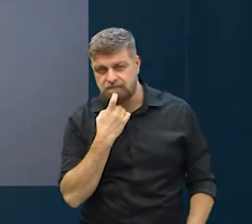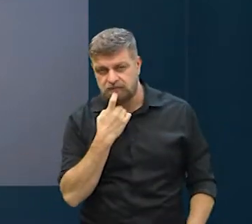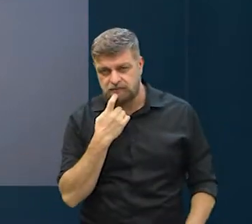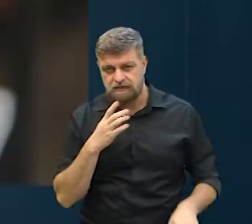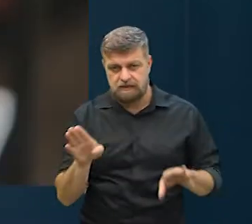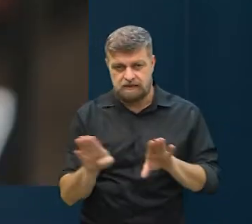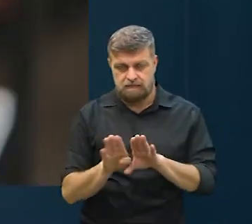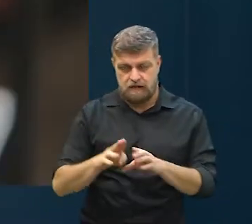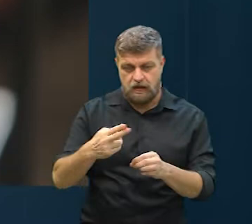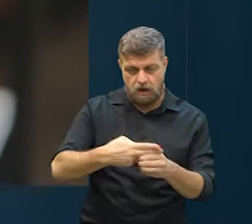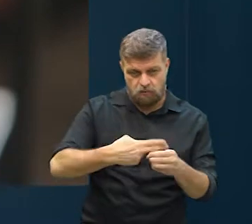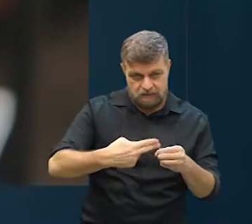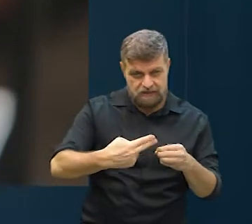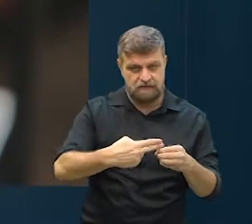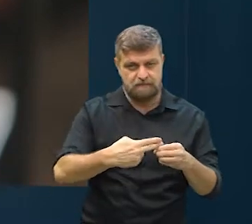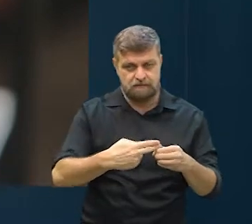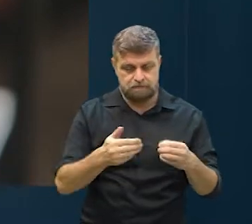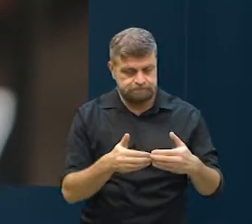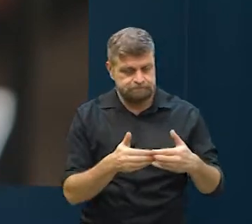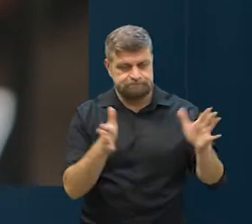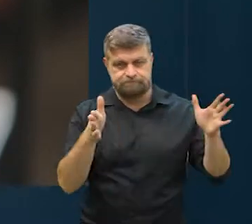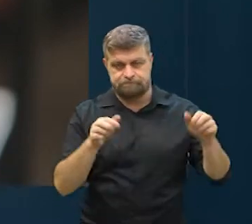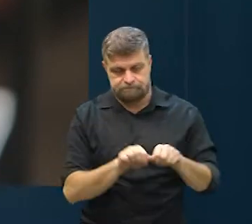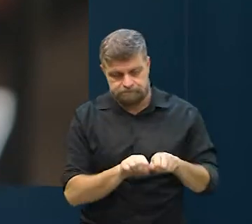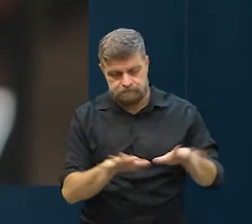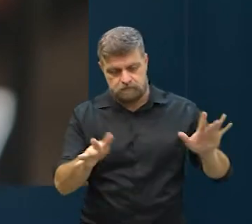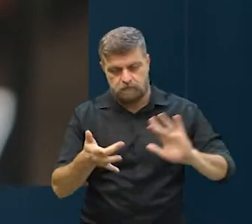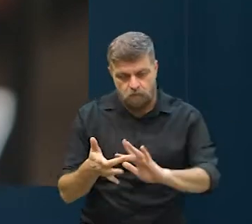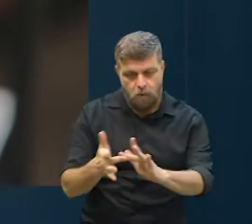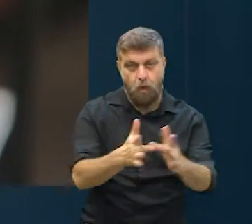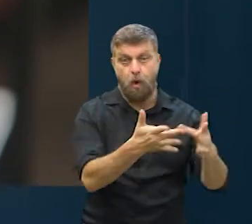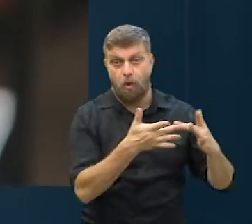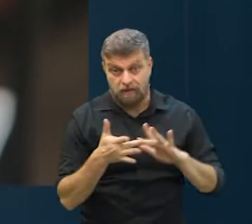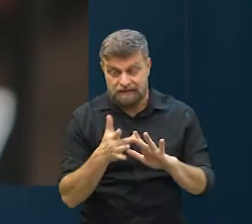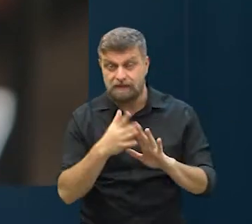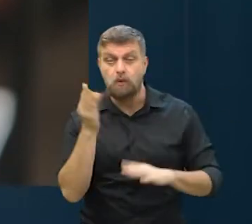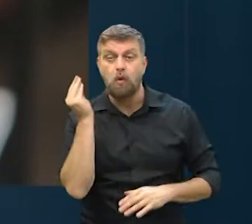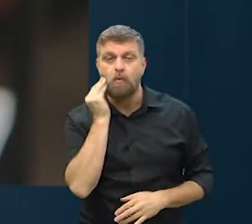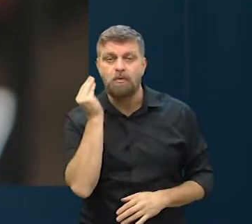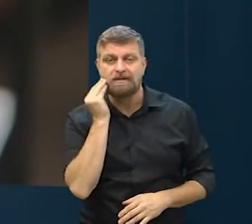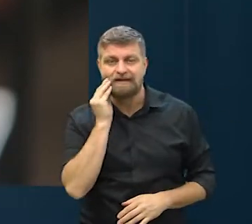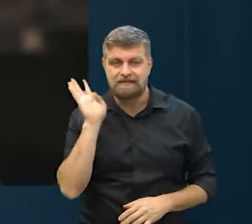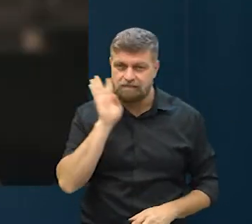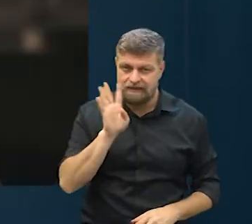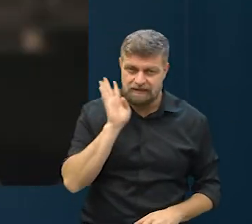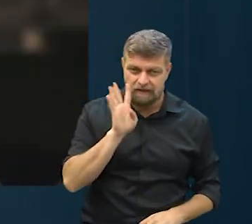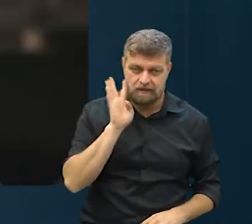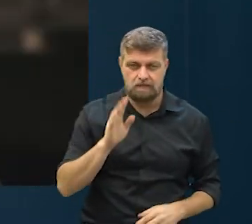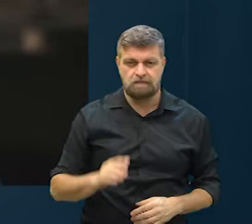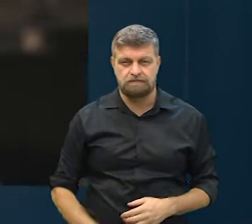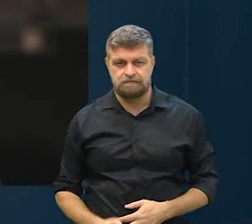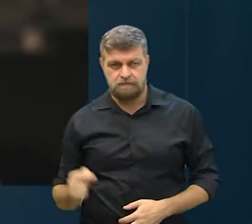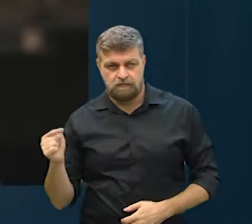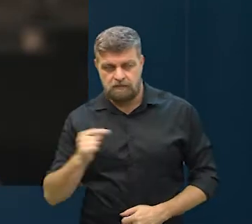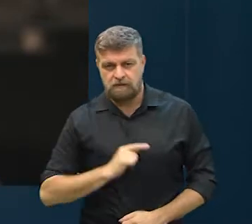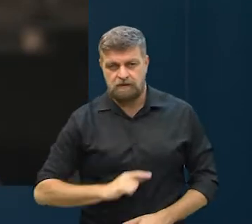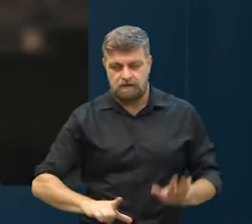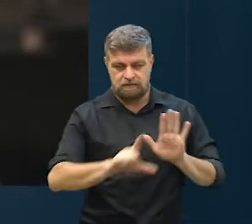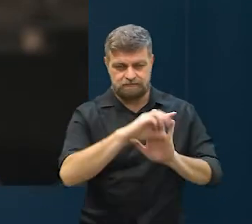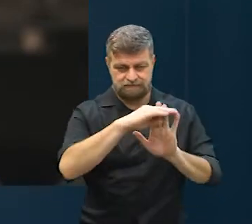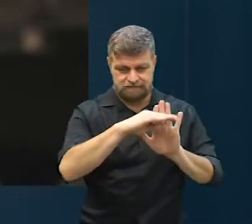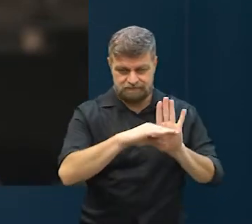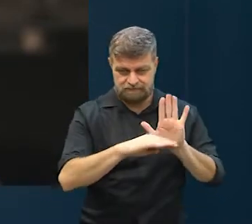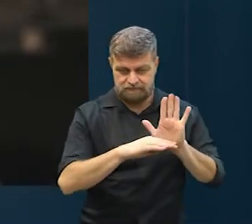Campinas e Unicamp abre muitas portas para a gente e oportunidades aí bem legais. E aí, essa é a